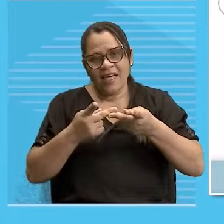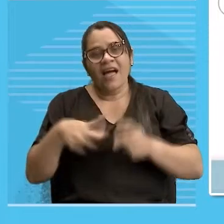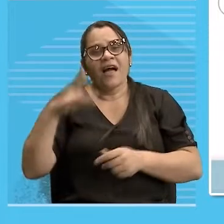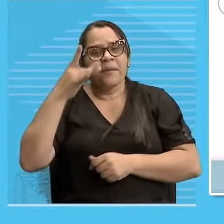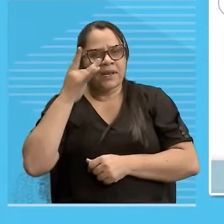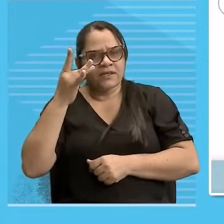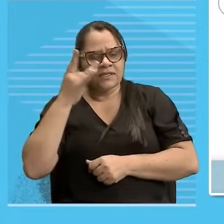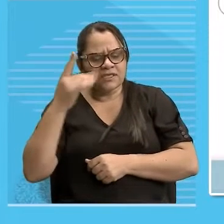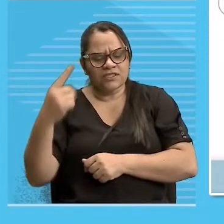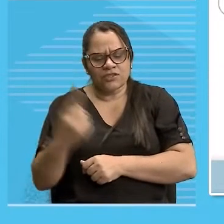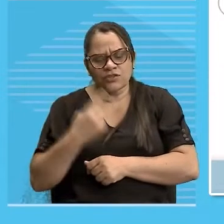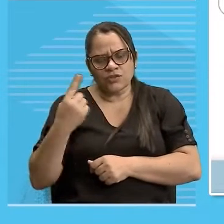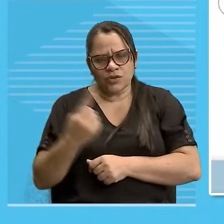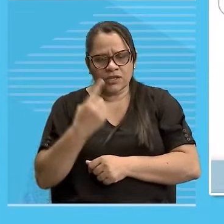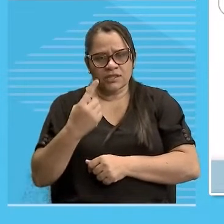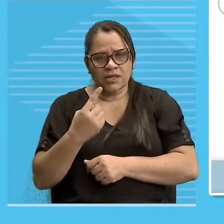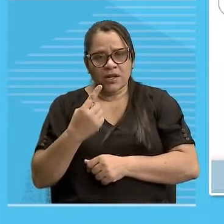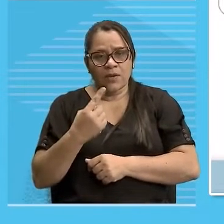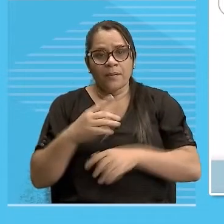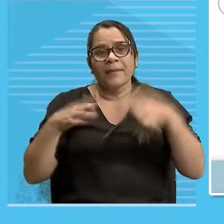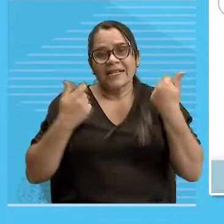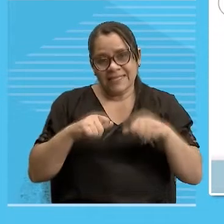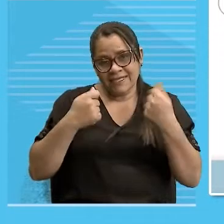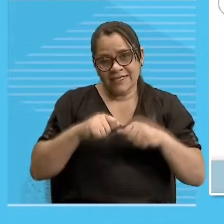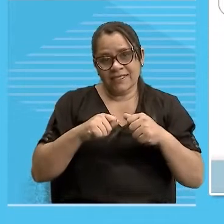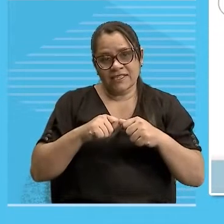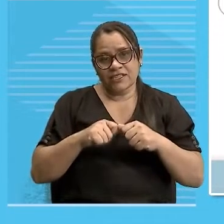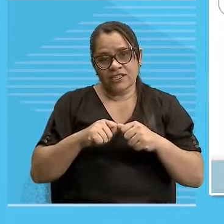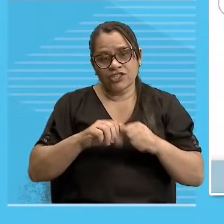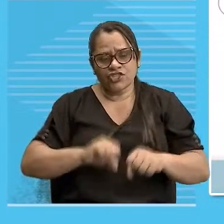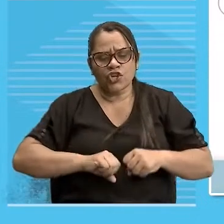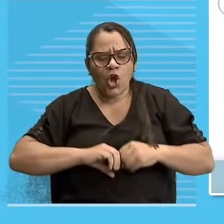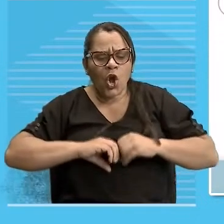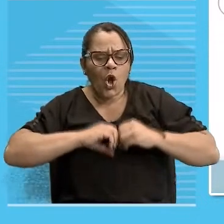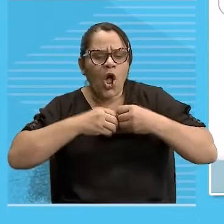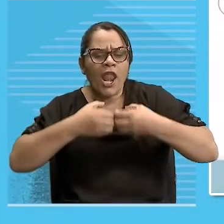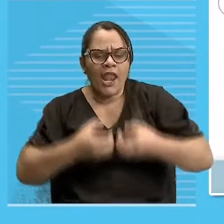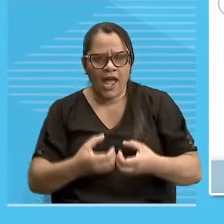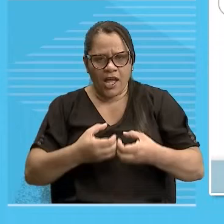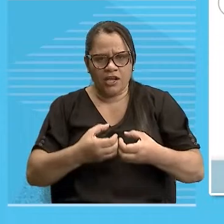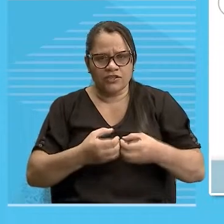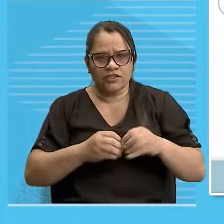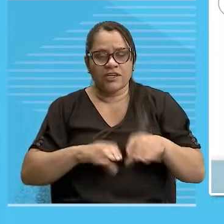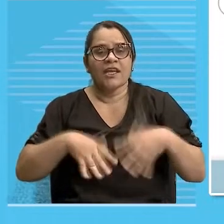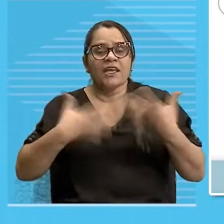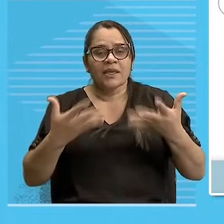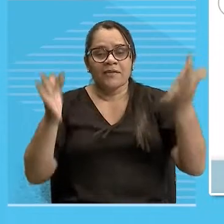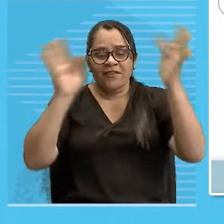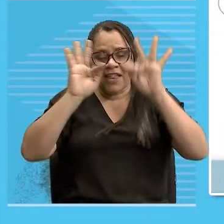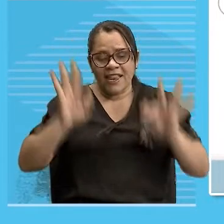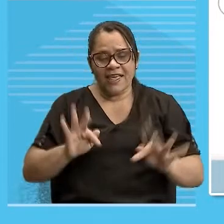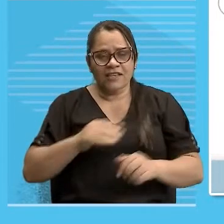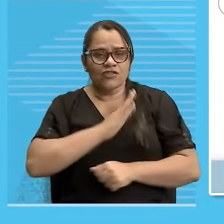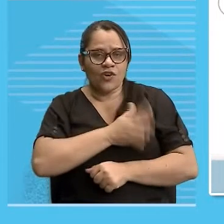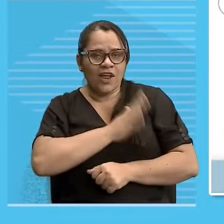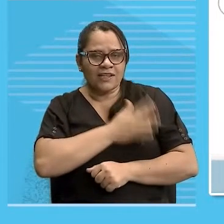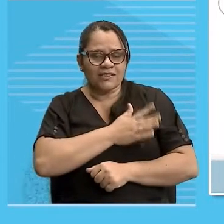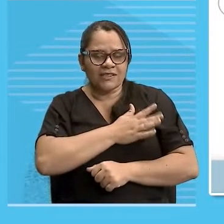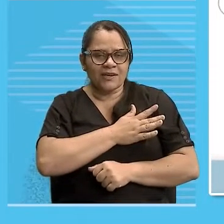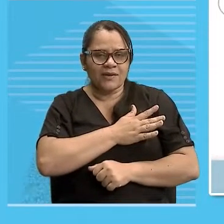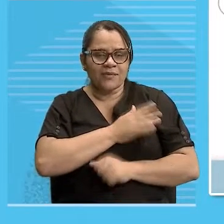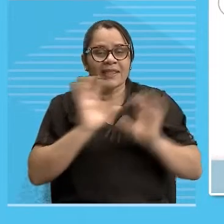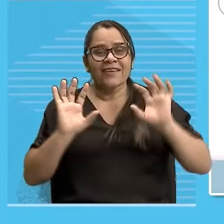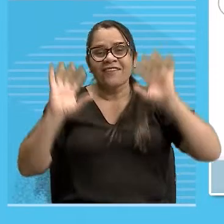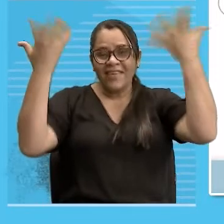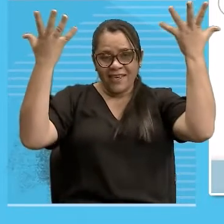solidão. Avante, avante, coragem, coragem. Cala meu medo, fala meu coração. Viva! Que maravilha